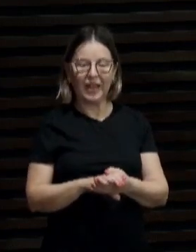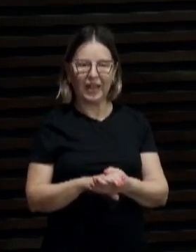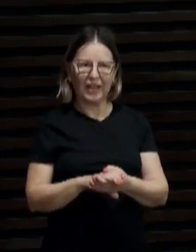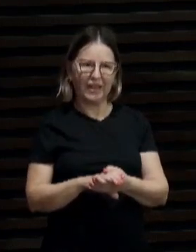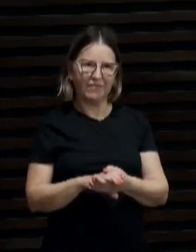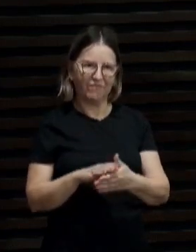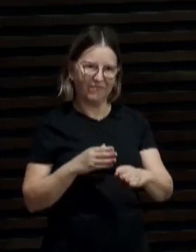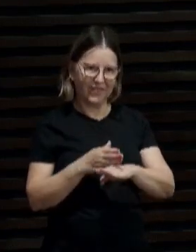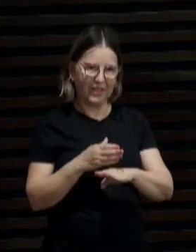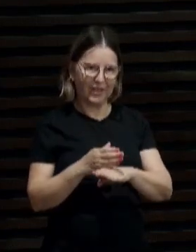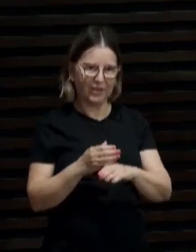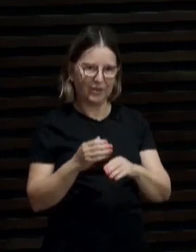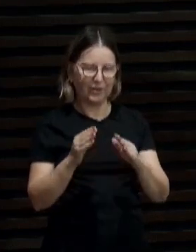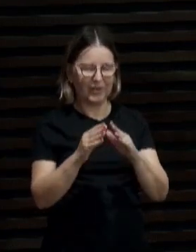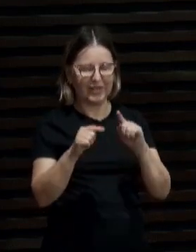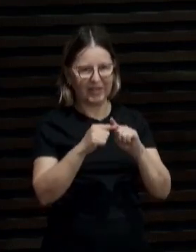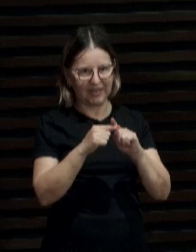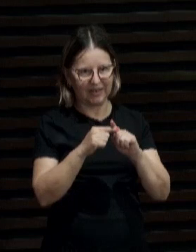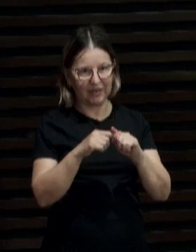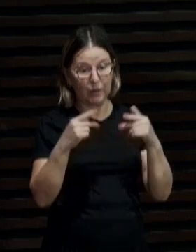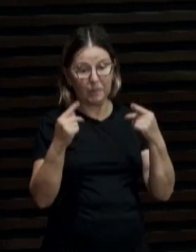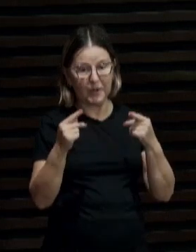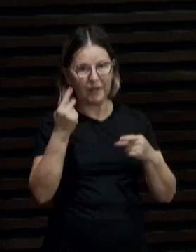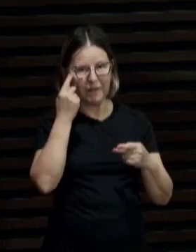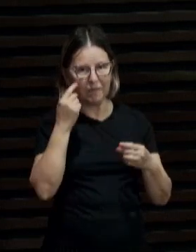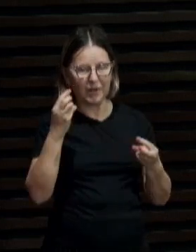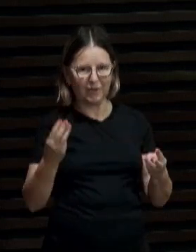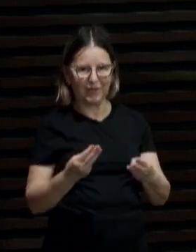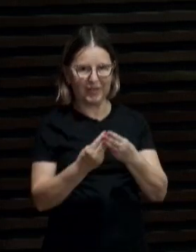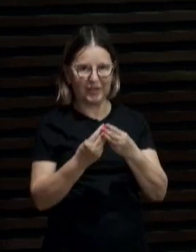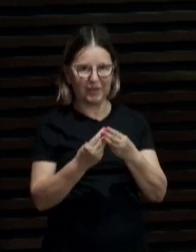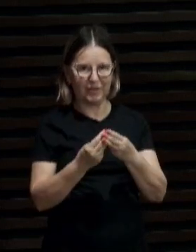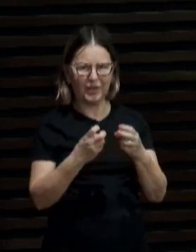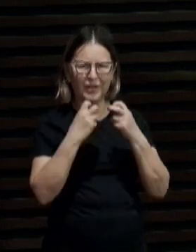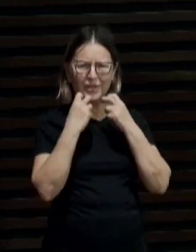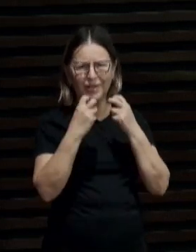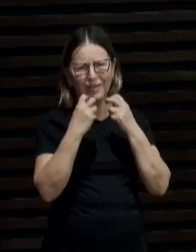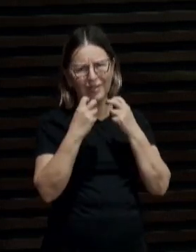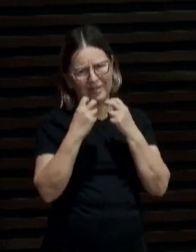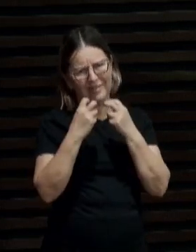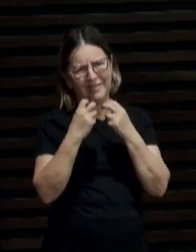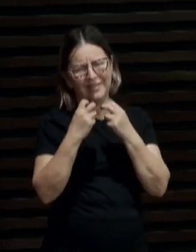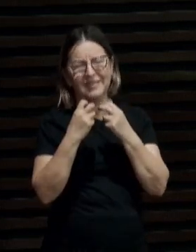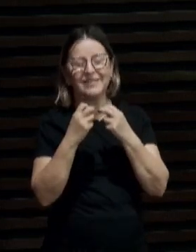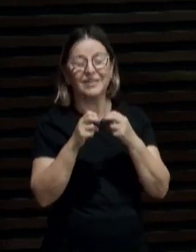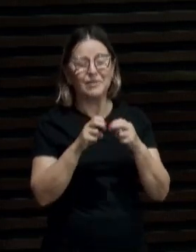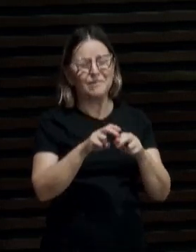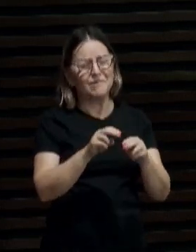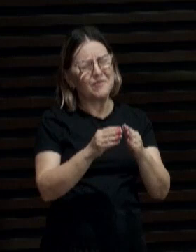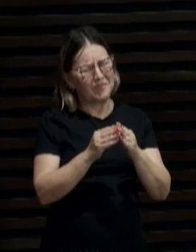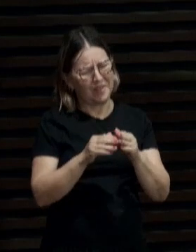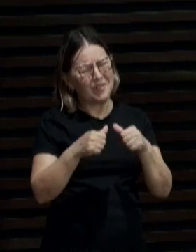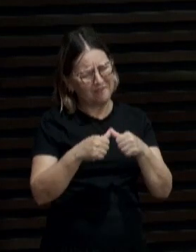sinagoga, pregava aos judeus, rogando-lhe eles que permanecessem ali mais algum tempo. Não